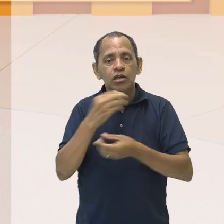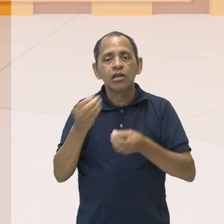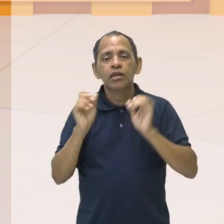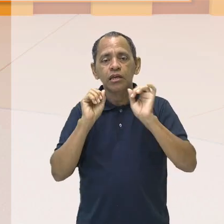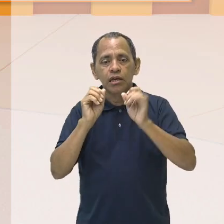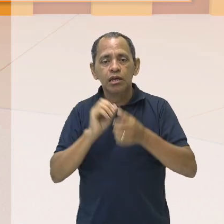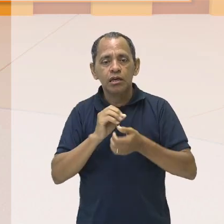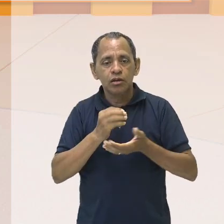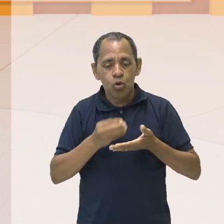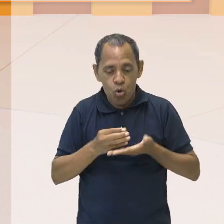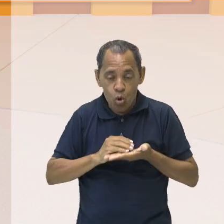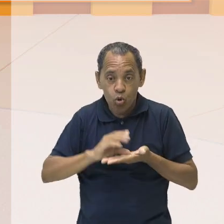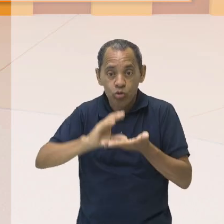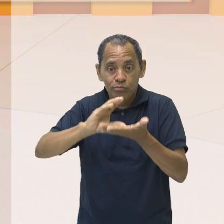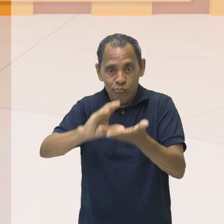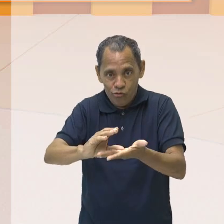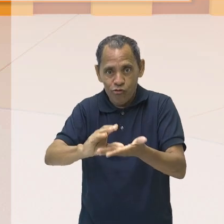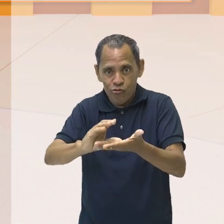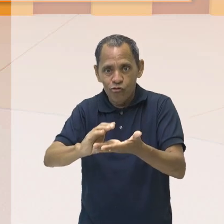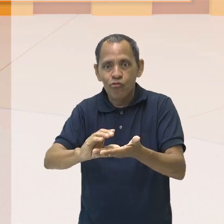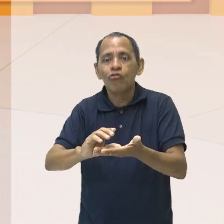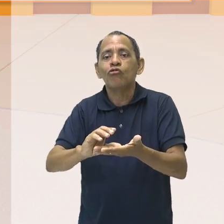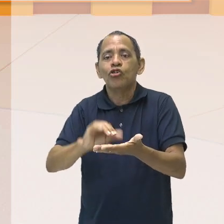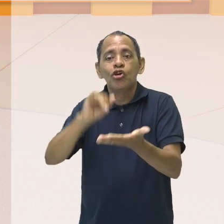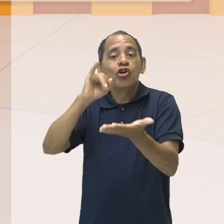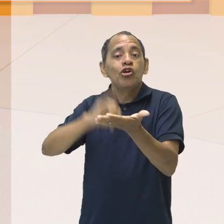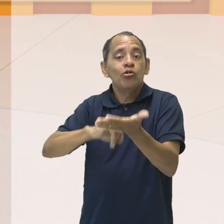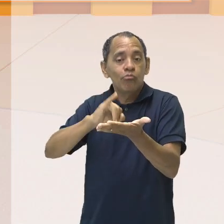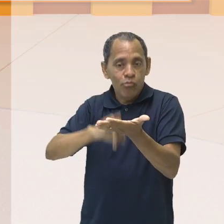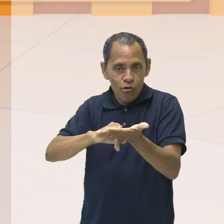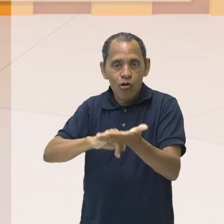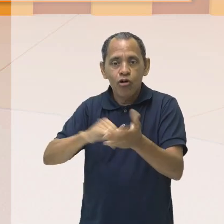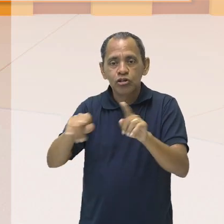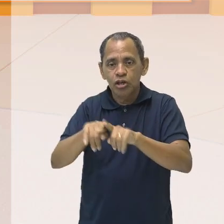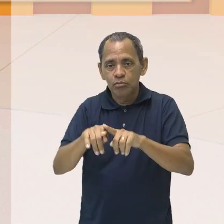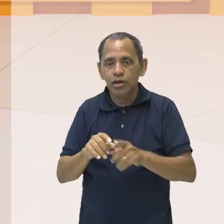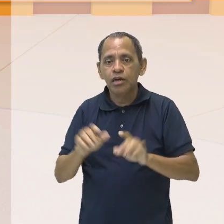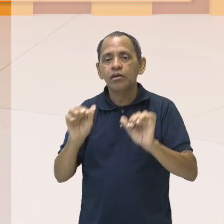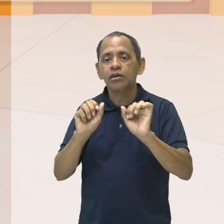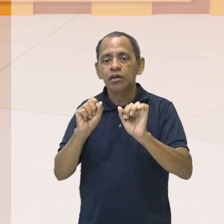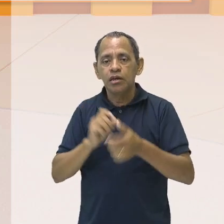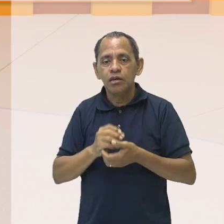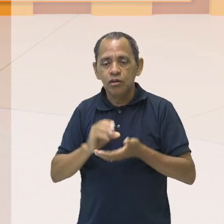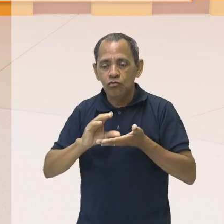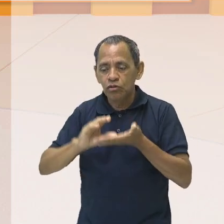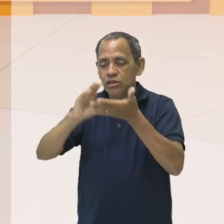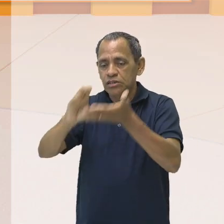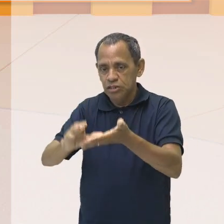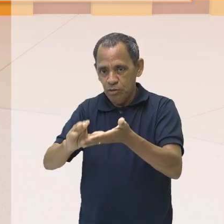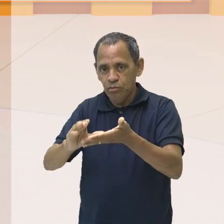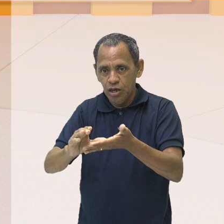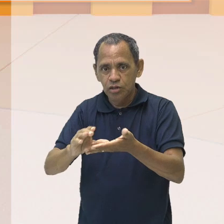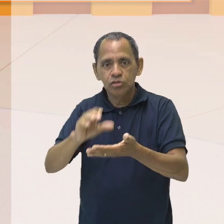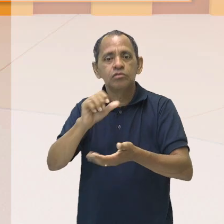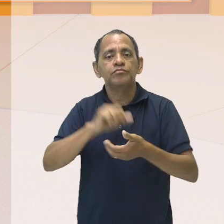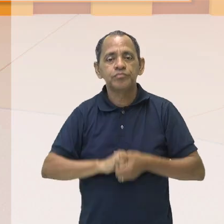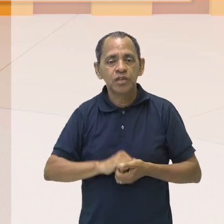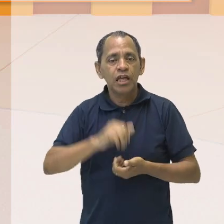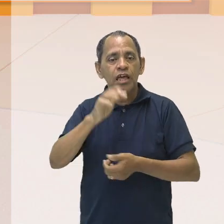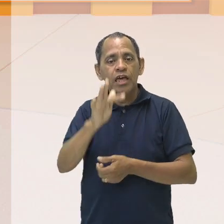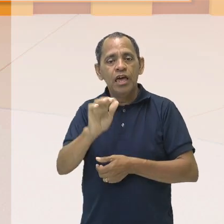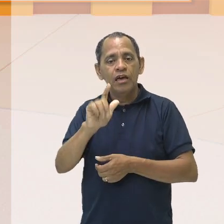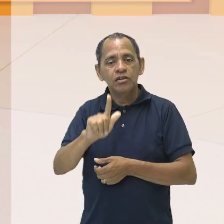para a arrecadação de impostos e para o financiamento da Seguridade Social. Empresas que empregam